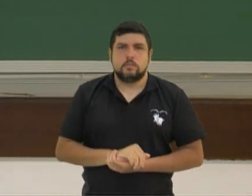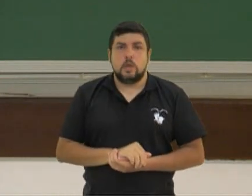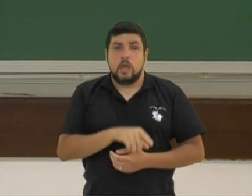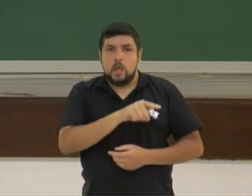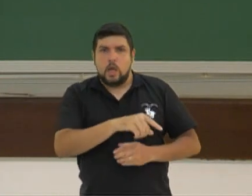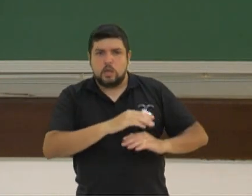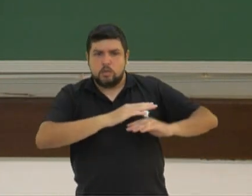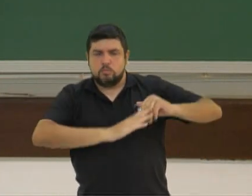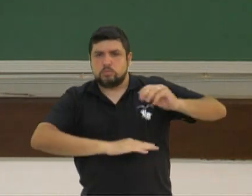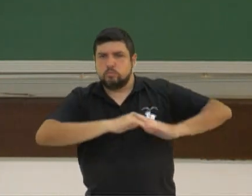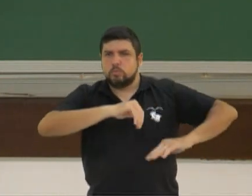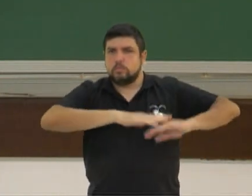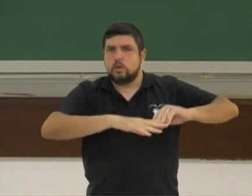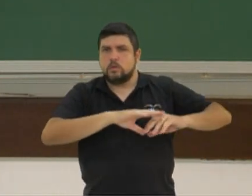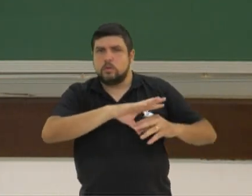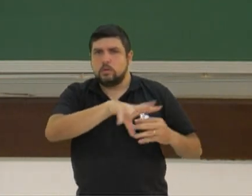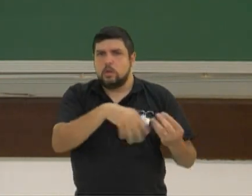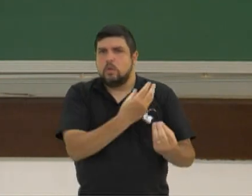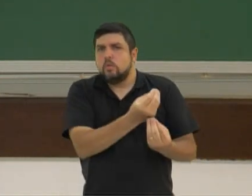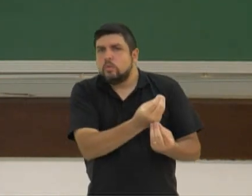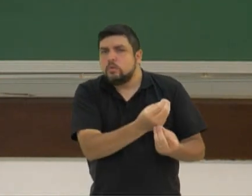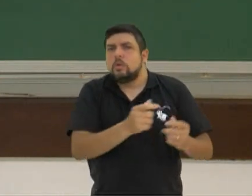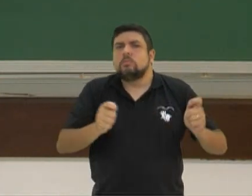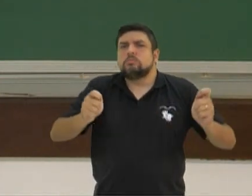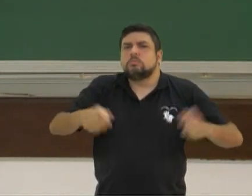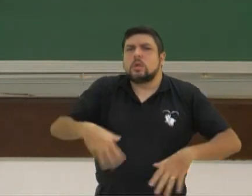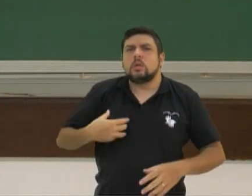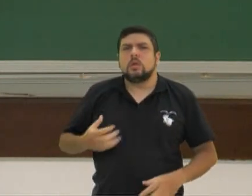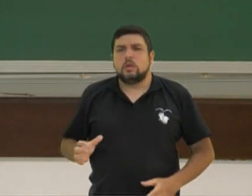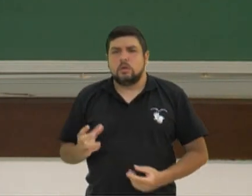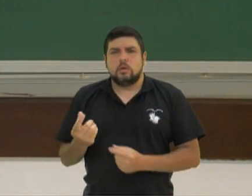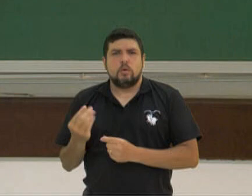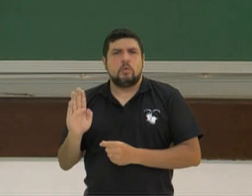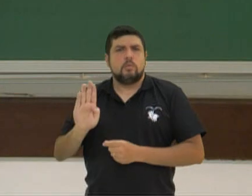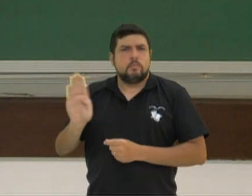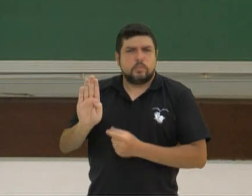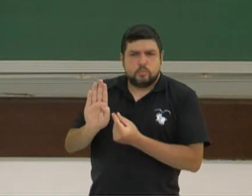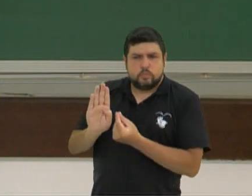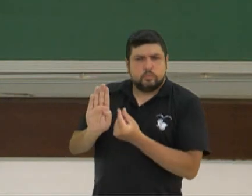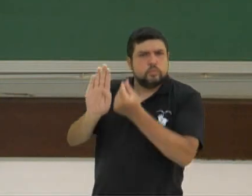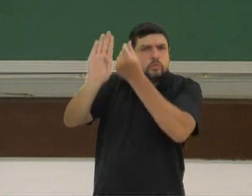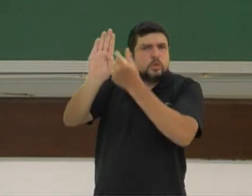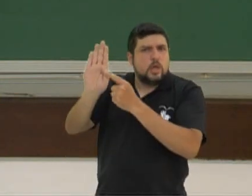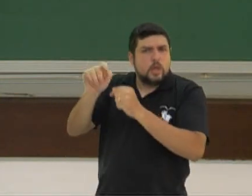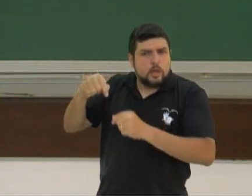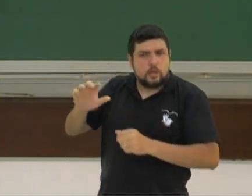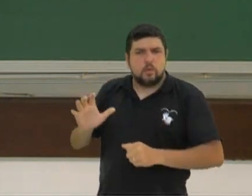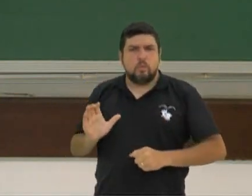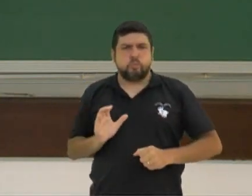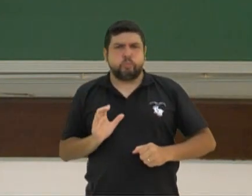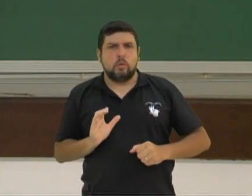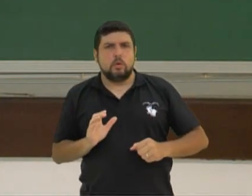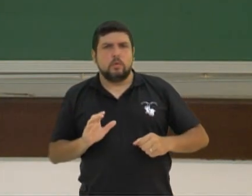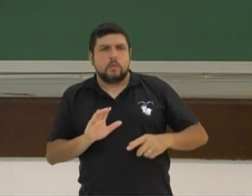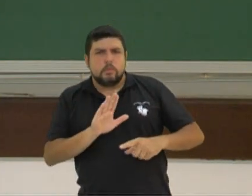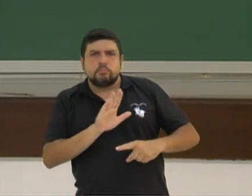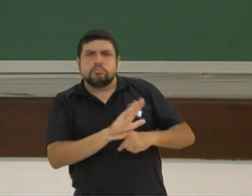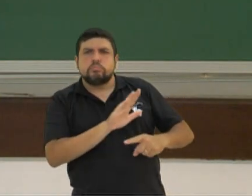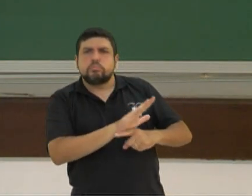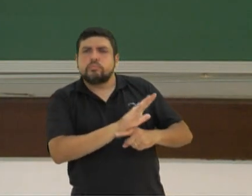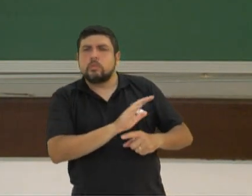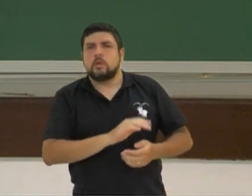a receber dinheiro, receber apoio desses burgueses, não só de burgueses, existem papas, né? Nós vamos